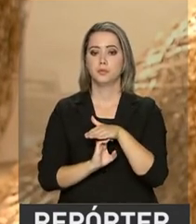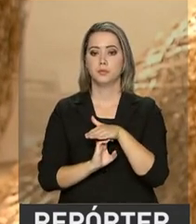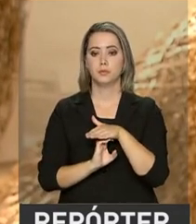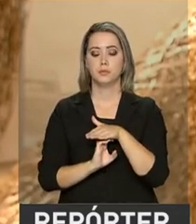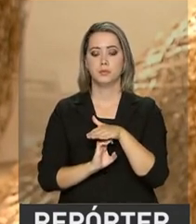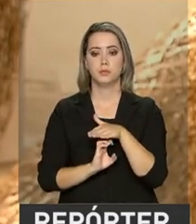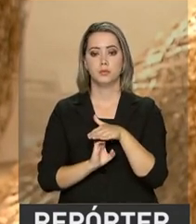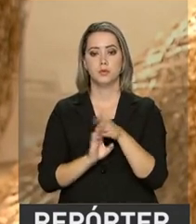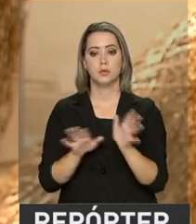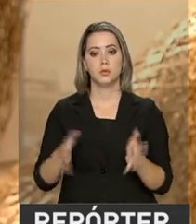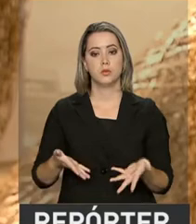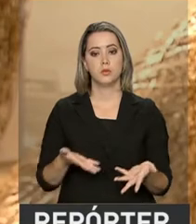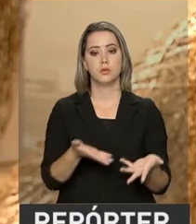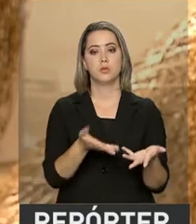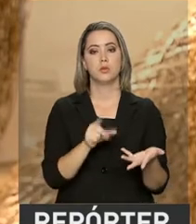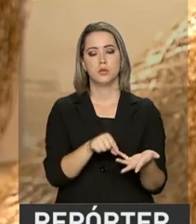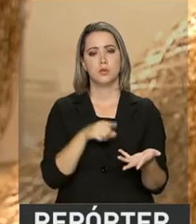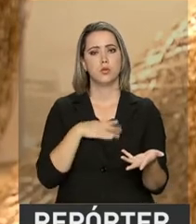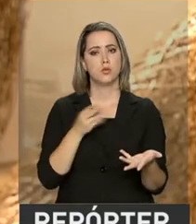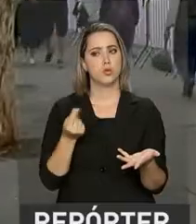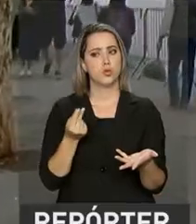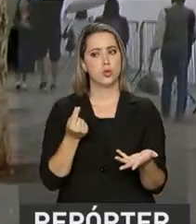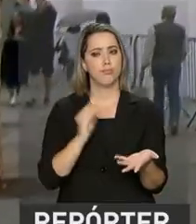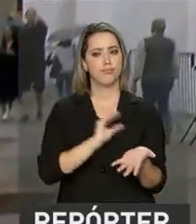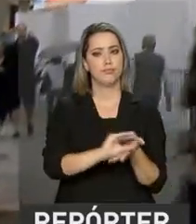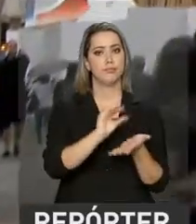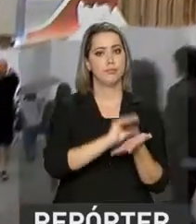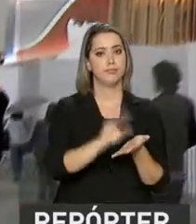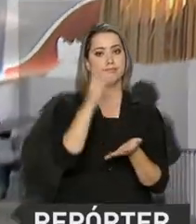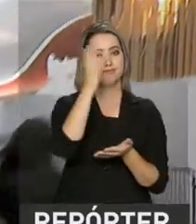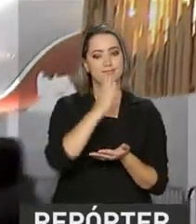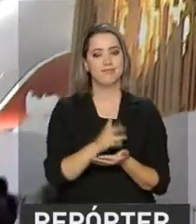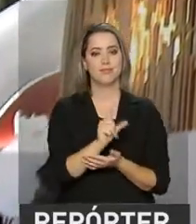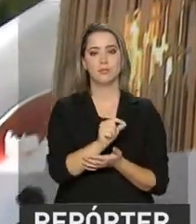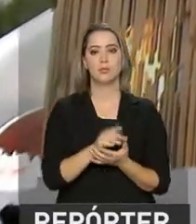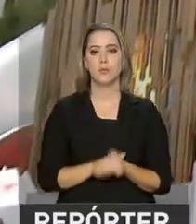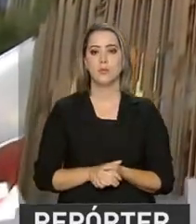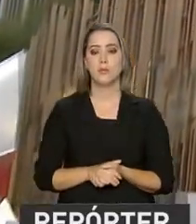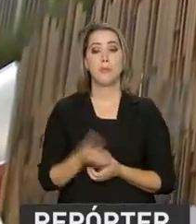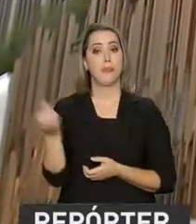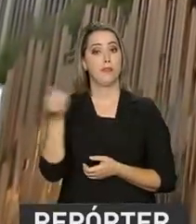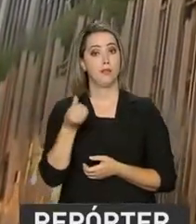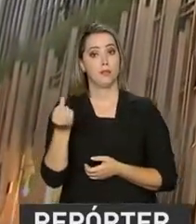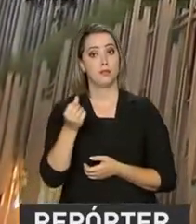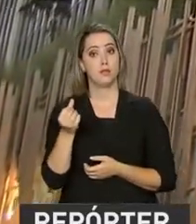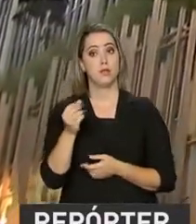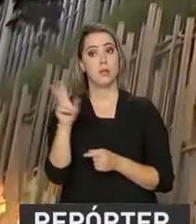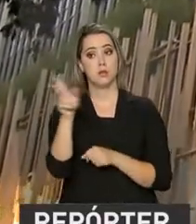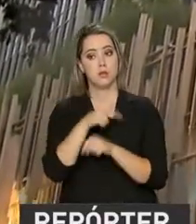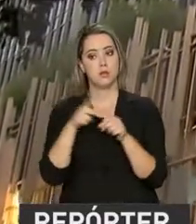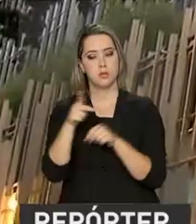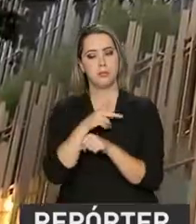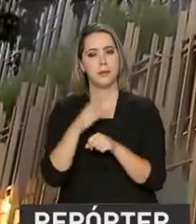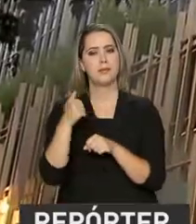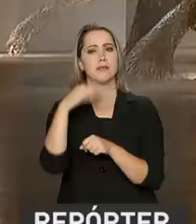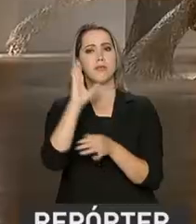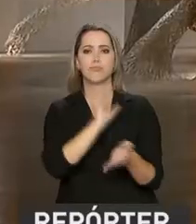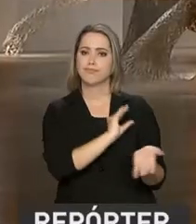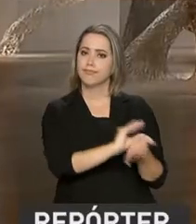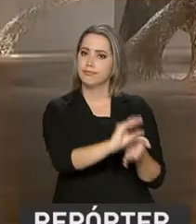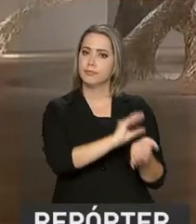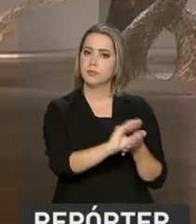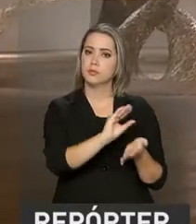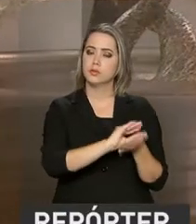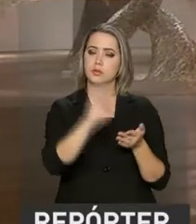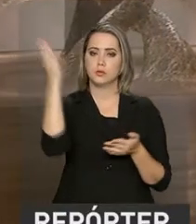mais investimentos o japão tem o sexto maior estoque de investimentos externos diretos no brasil com cerca de